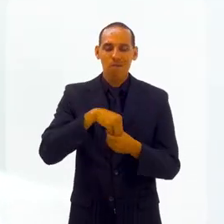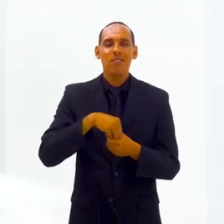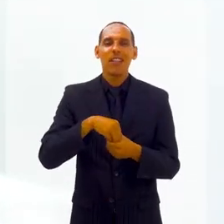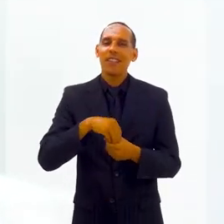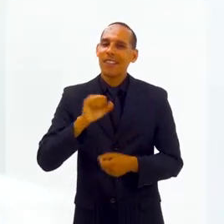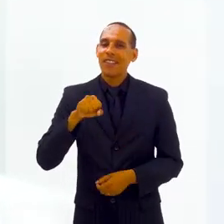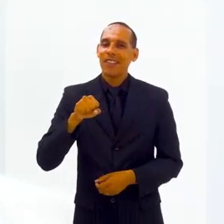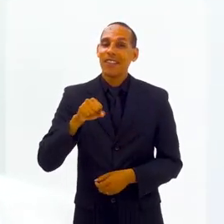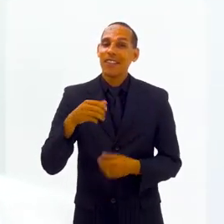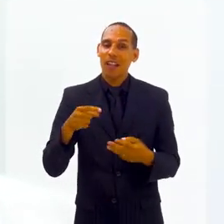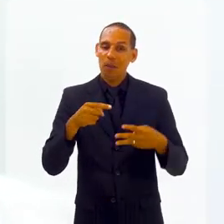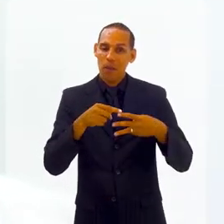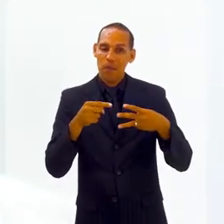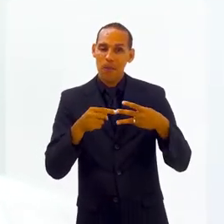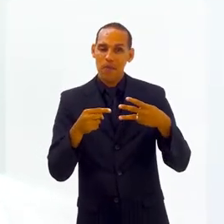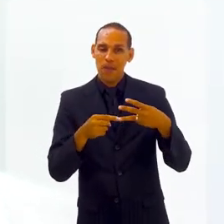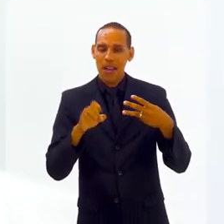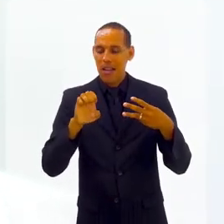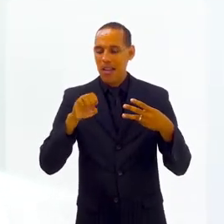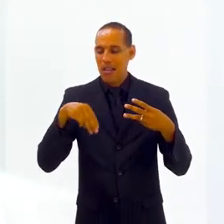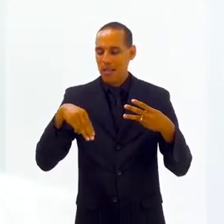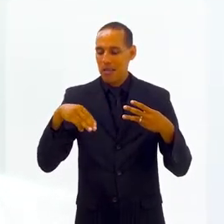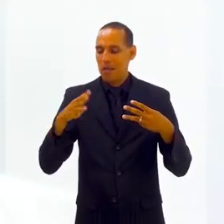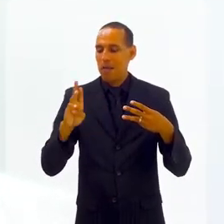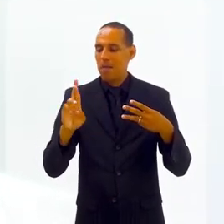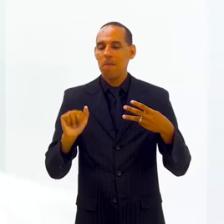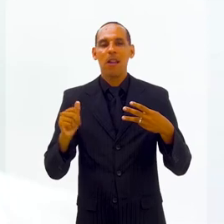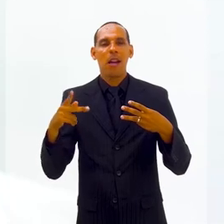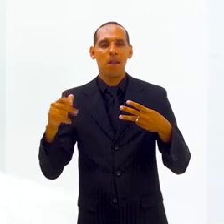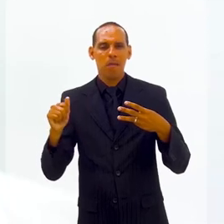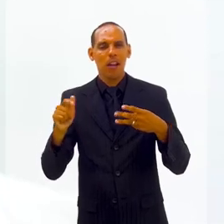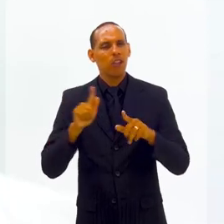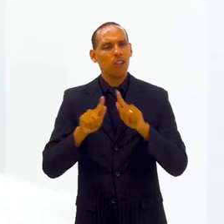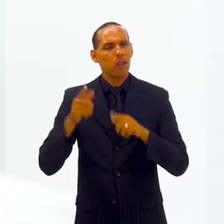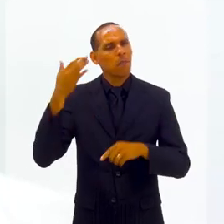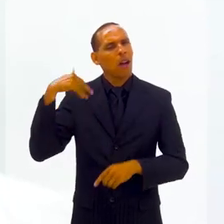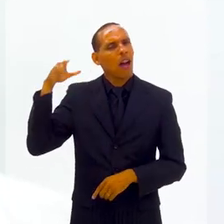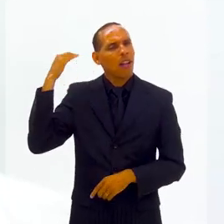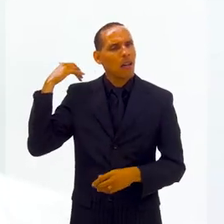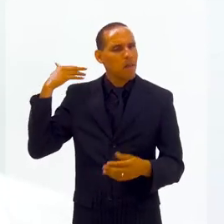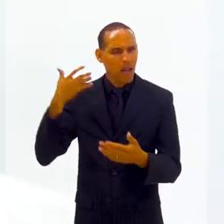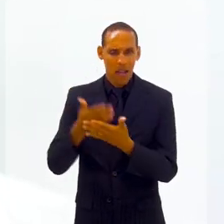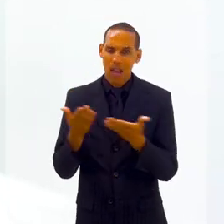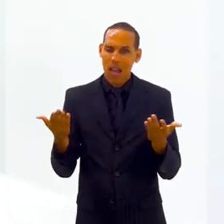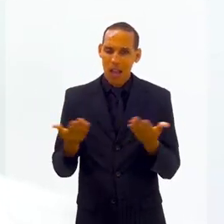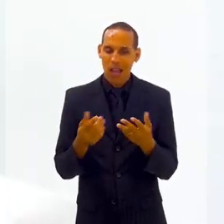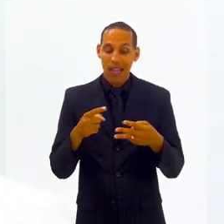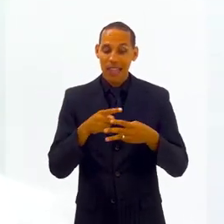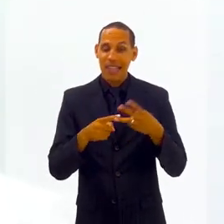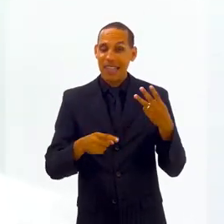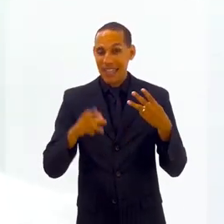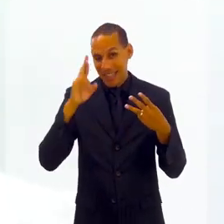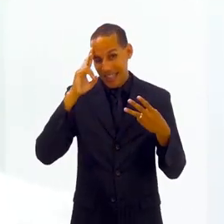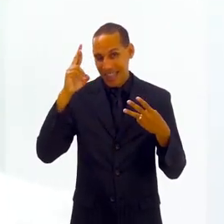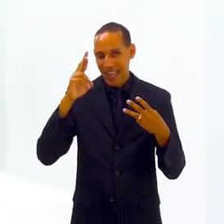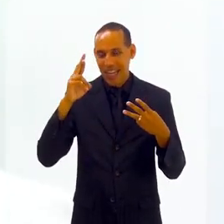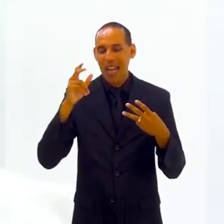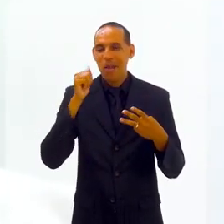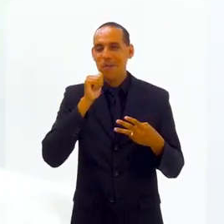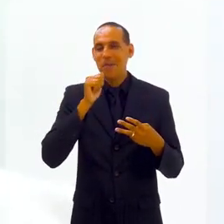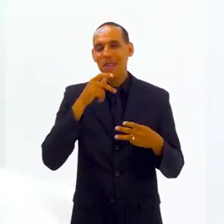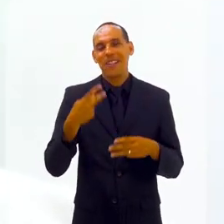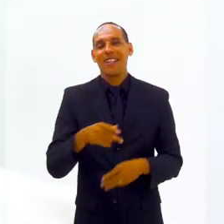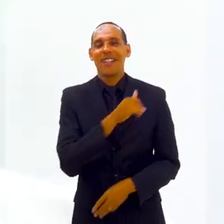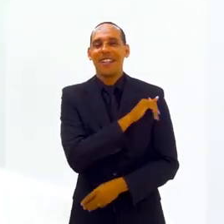do Rio É que as unidades do Rio de Janeiro então desde as gestões passadas que eram três chefes Gerais né